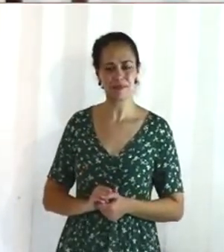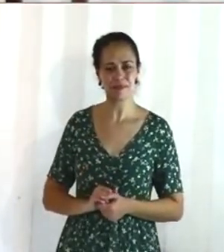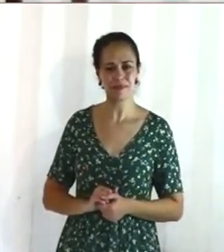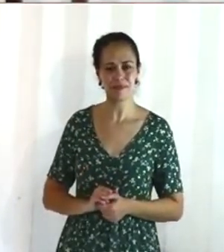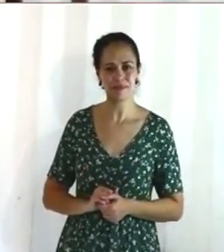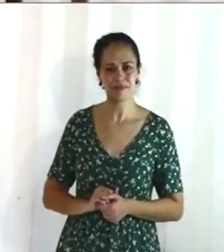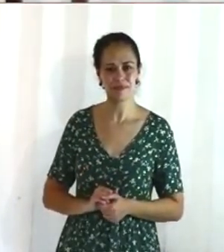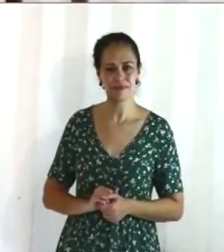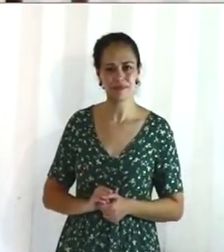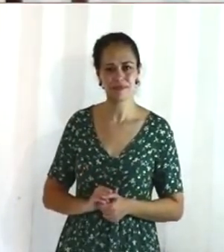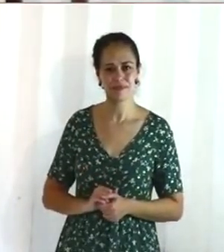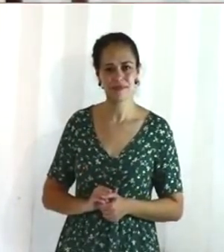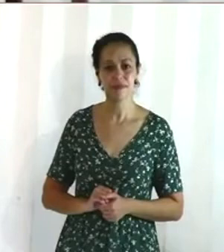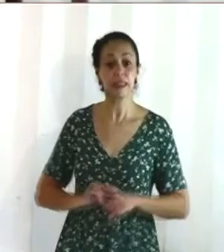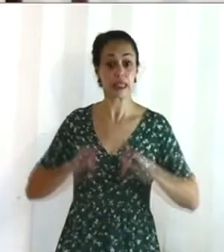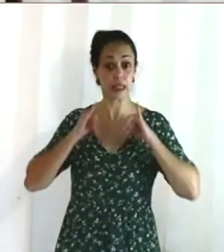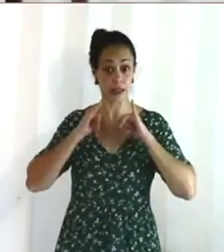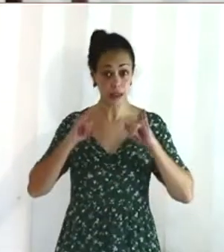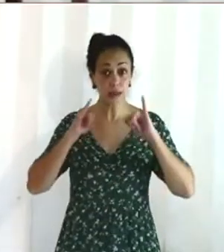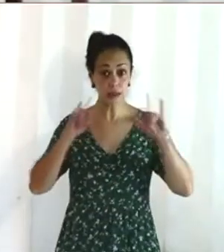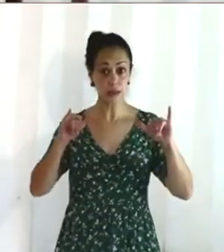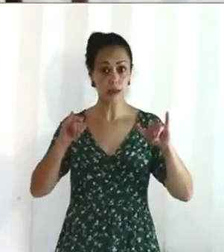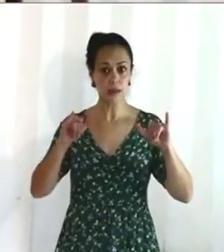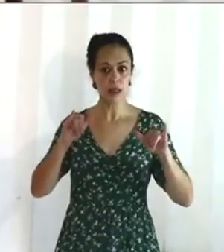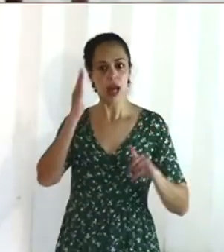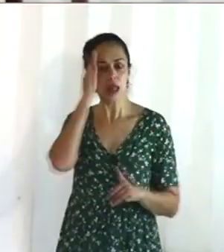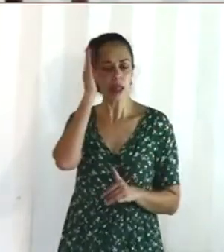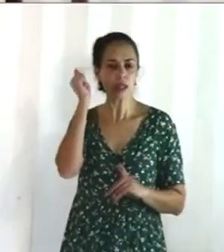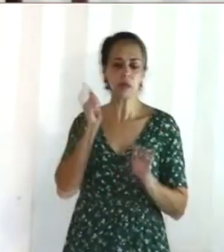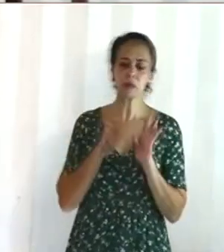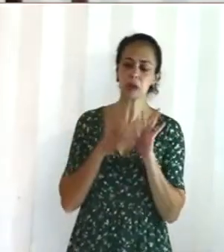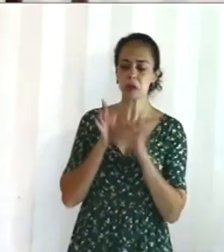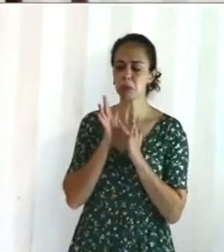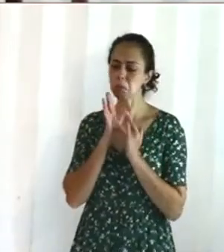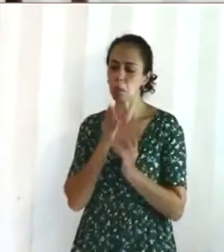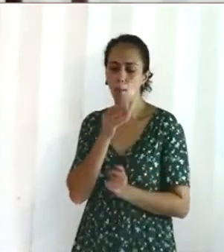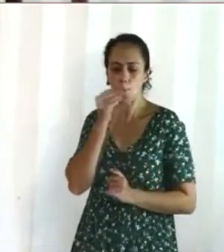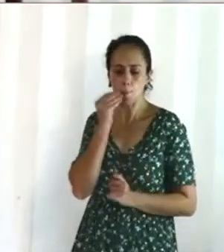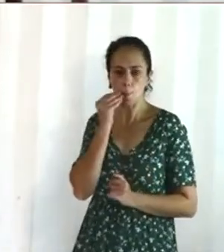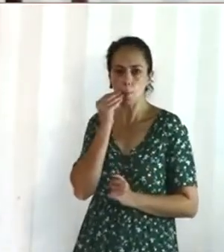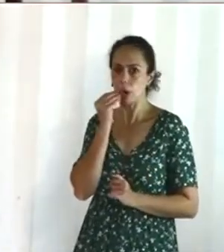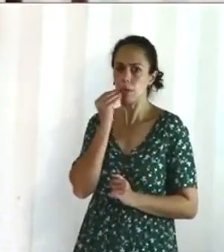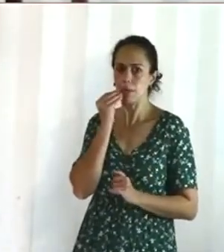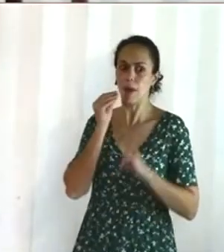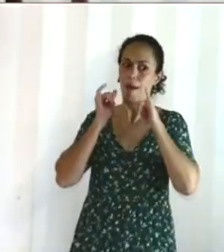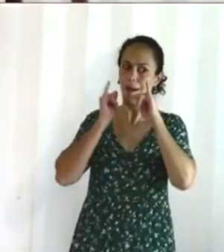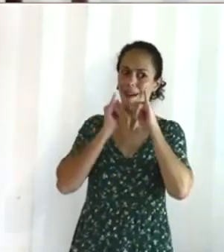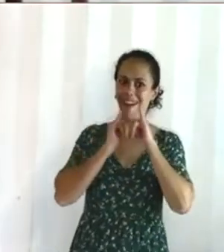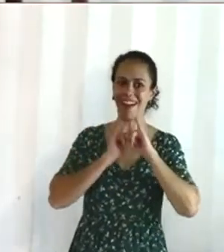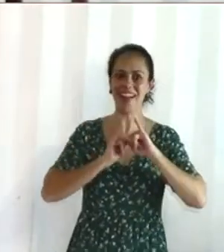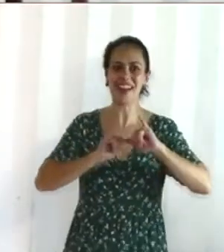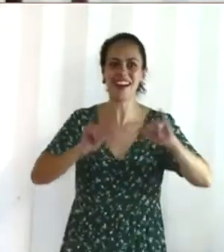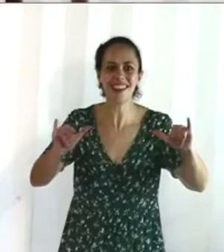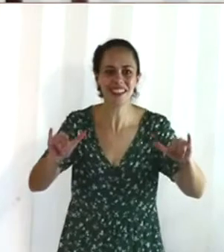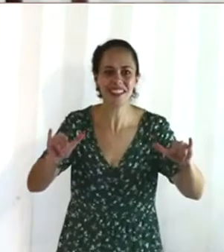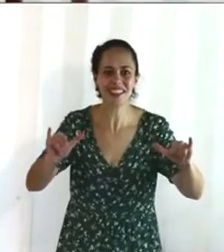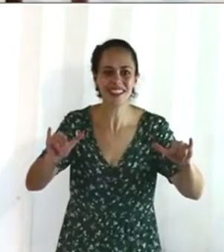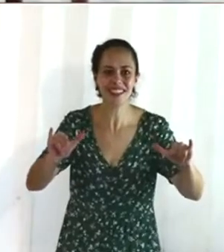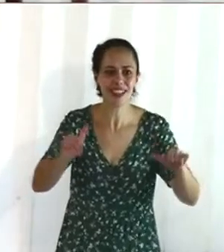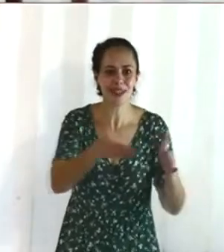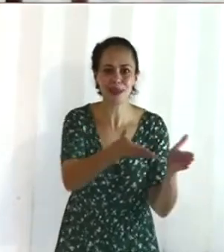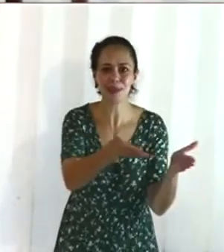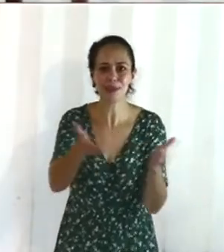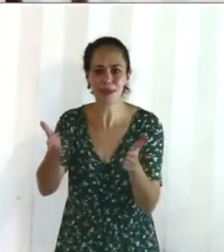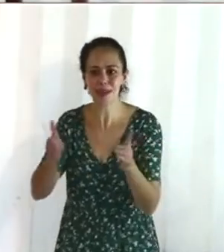que compartilhar dessa vida com as outras pessoas. As pessoas precisam conhecer aquele que